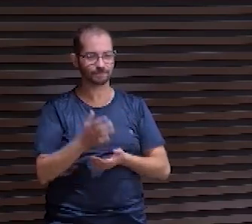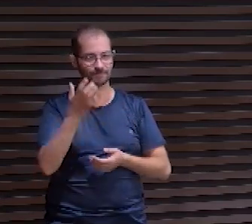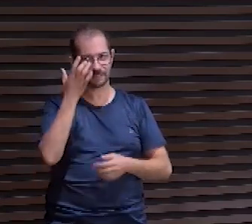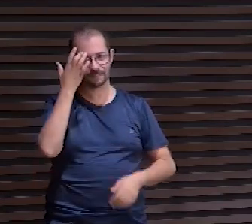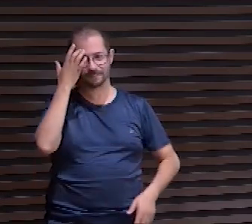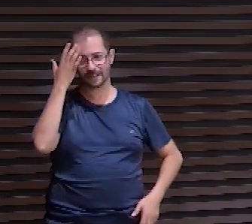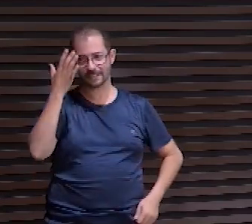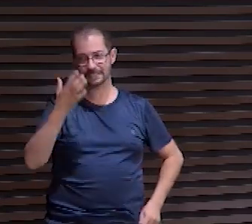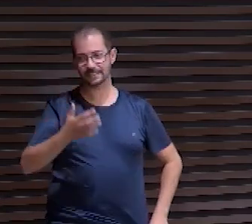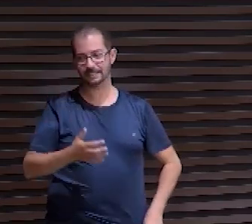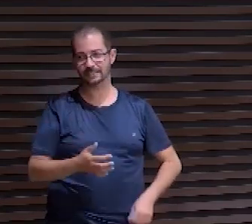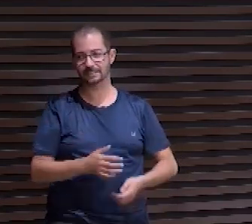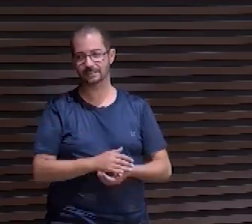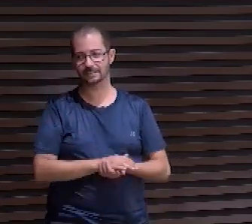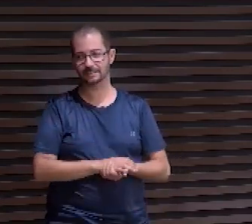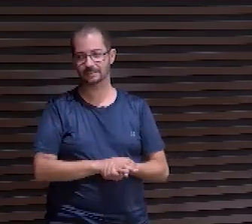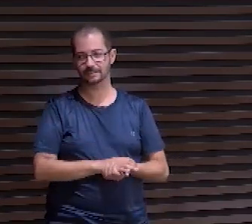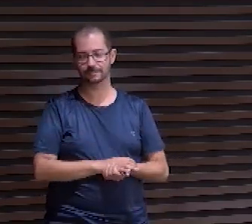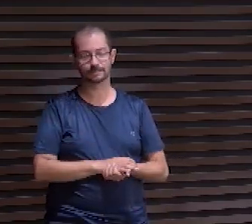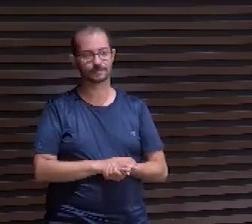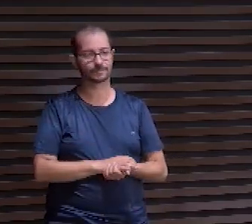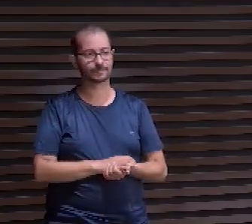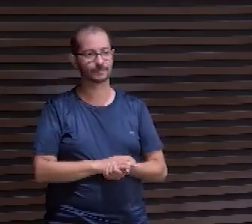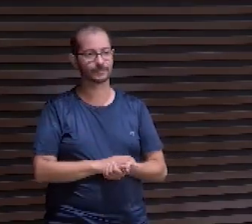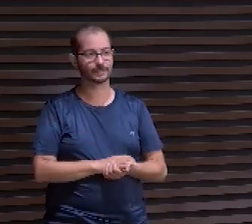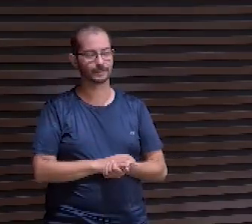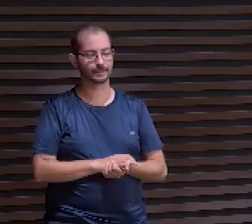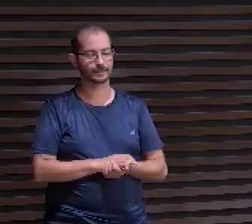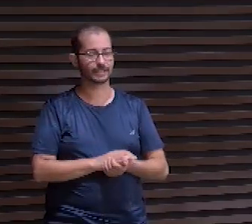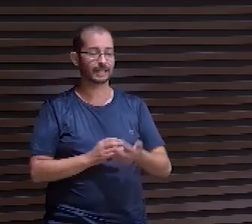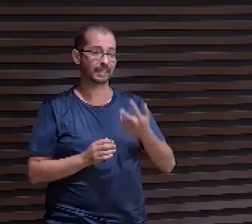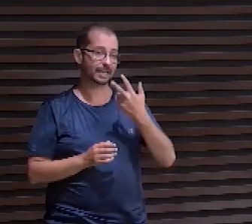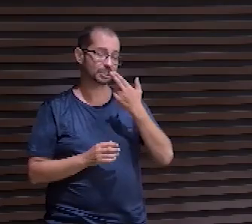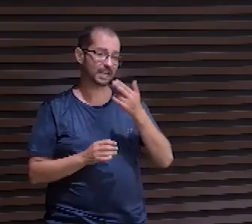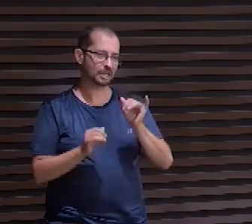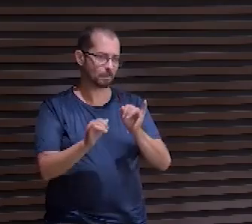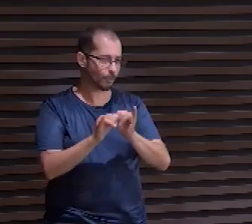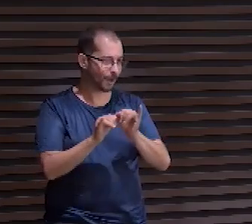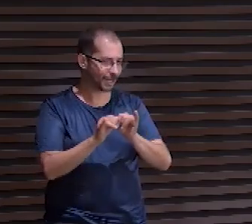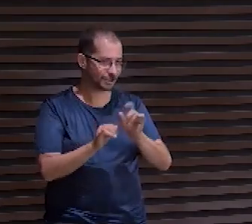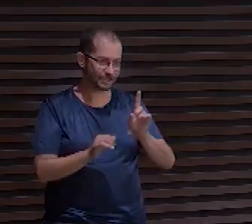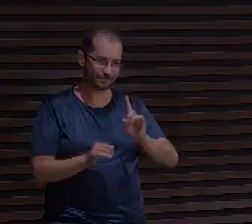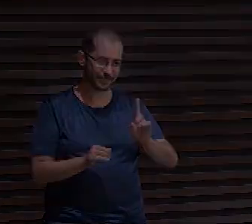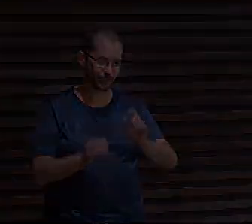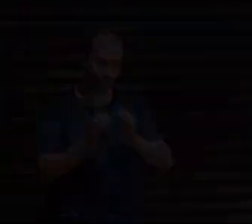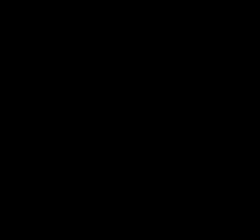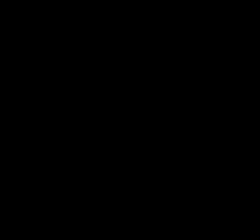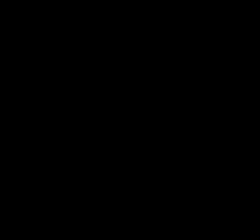e achar que isso tudo é bobagem. Amém?